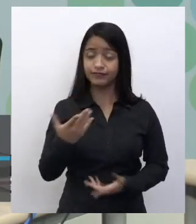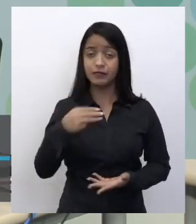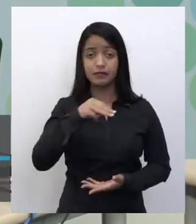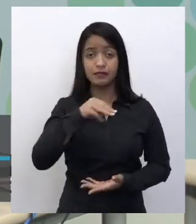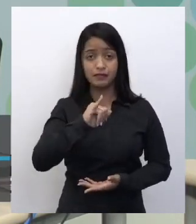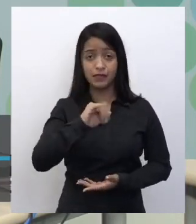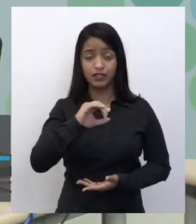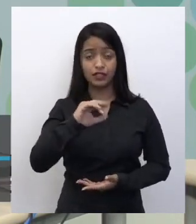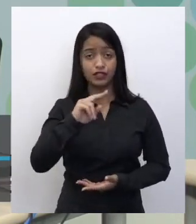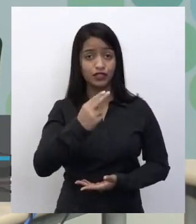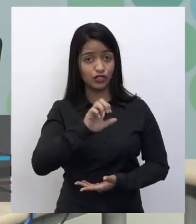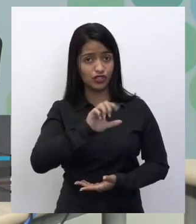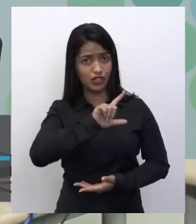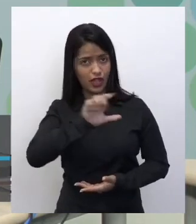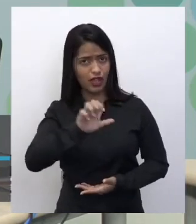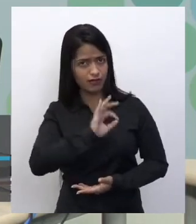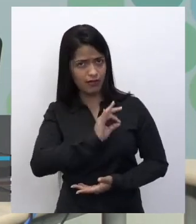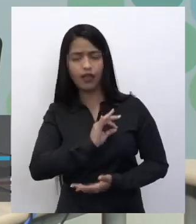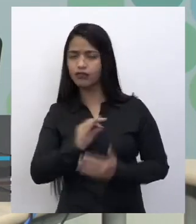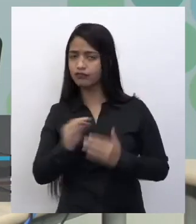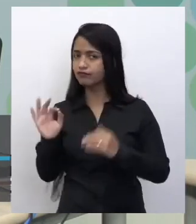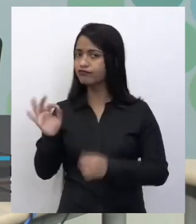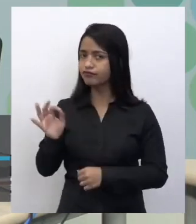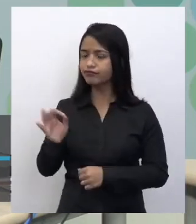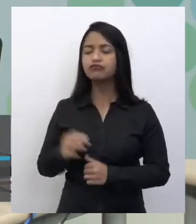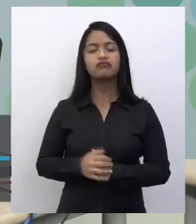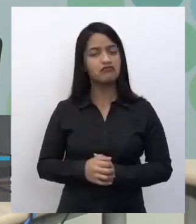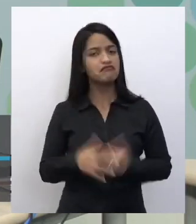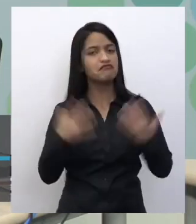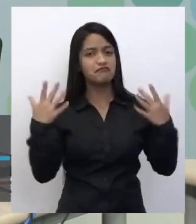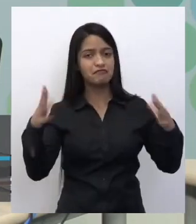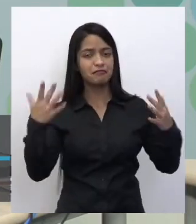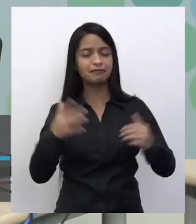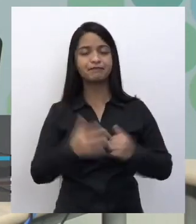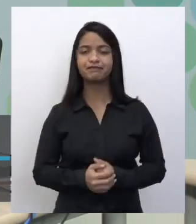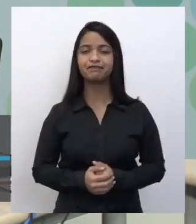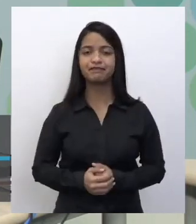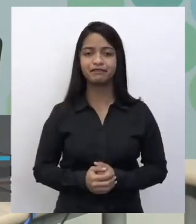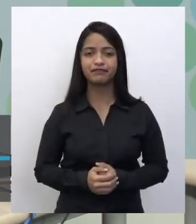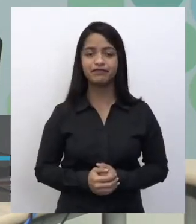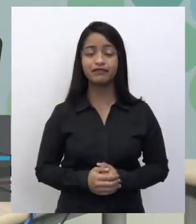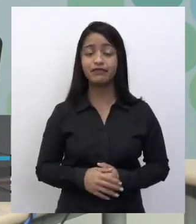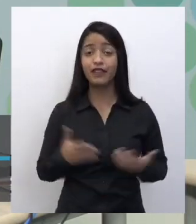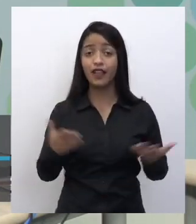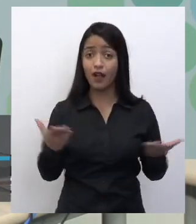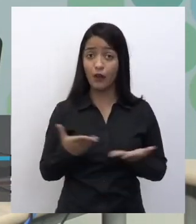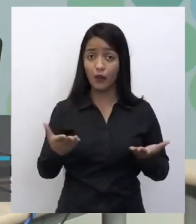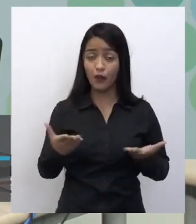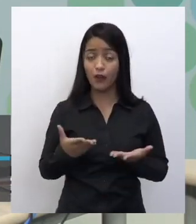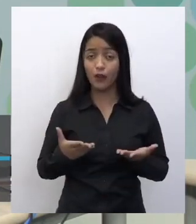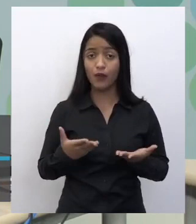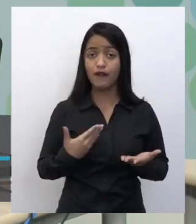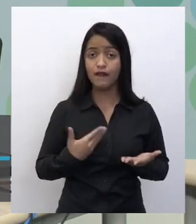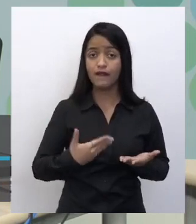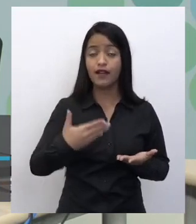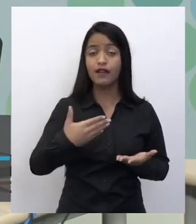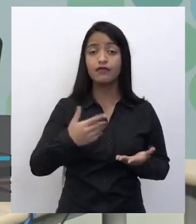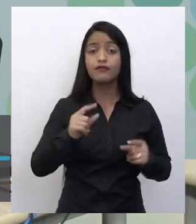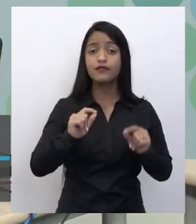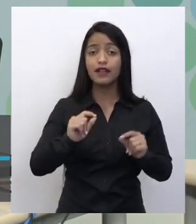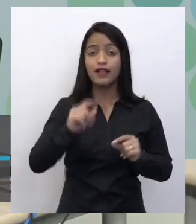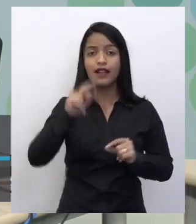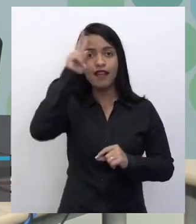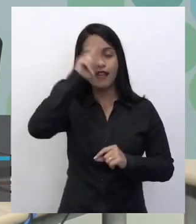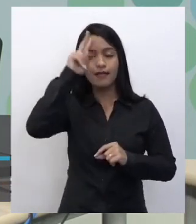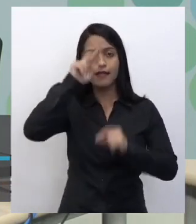É a Michelle Andrade, parabéns. Arrasou. Aí, agora a gente tem a cena que a gente vai lembrar, que é a cena